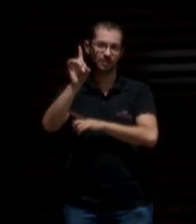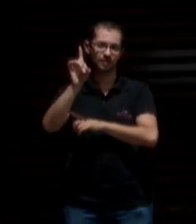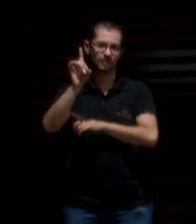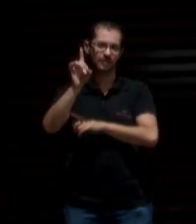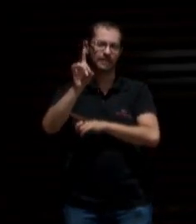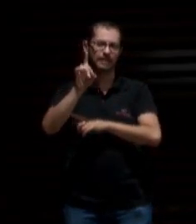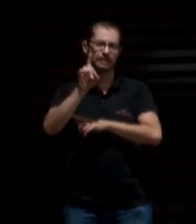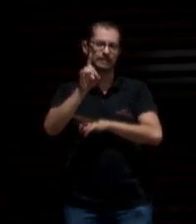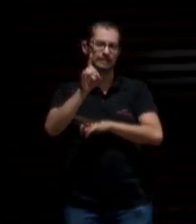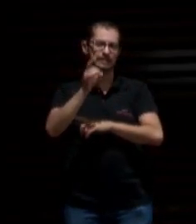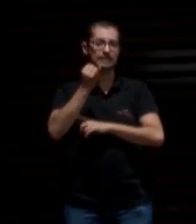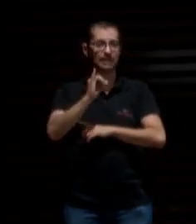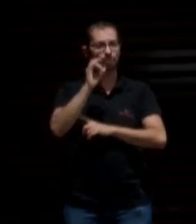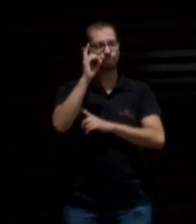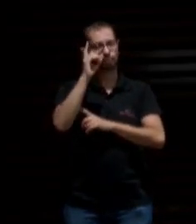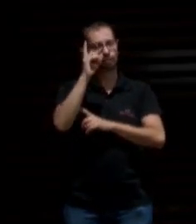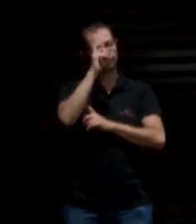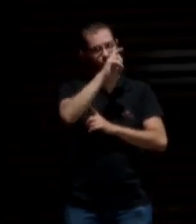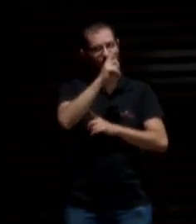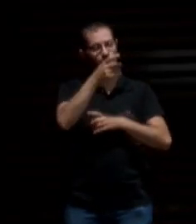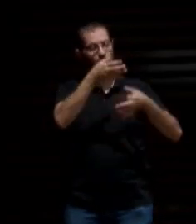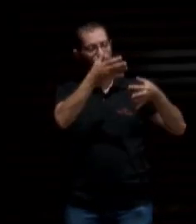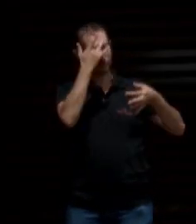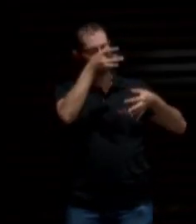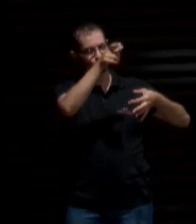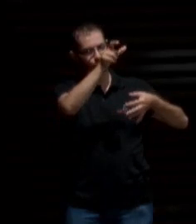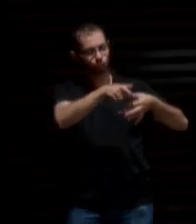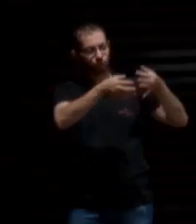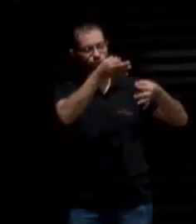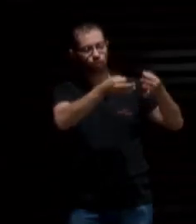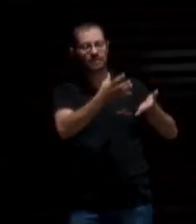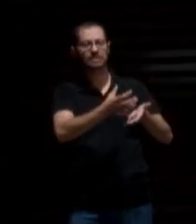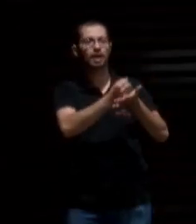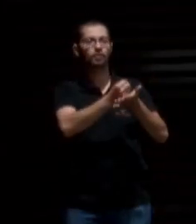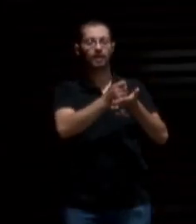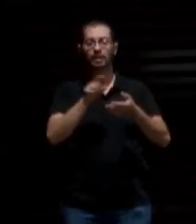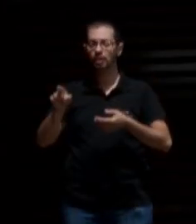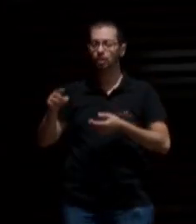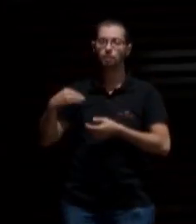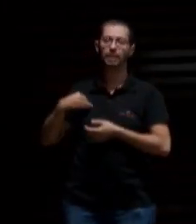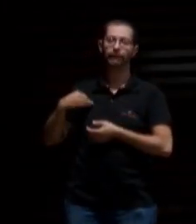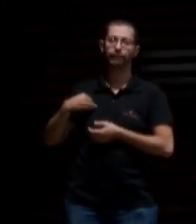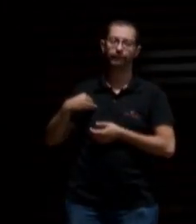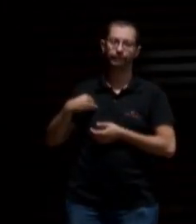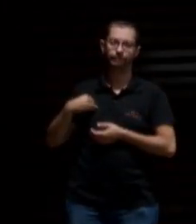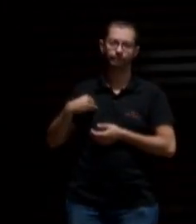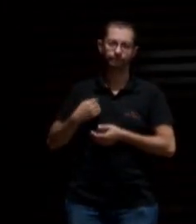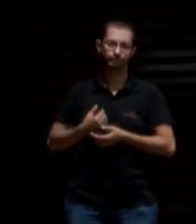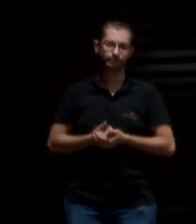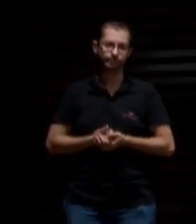vai comparecer o ímpio? Sim, o pecador? Amados, esse é o texto que eu estou pregando aqui é o texto que não dá like.